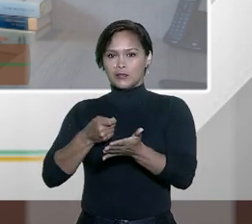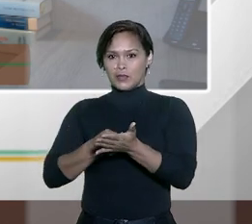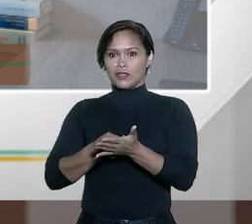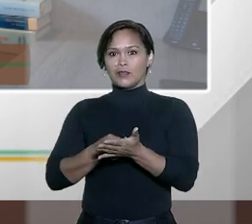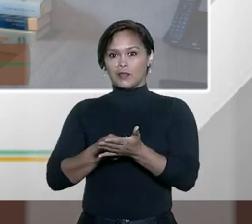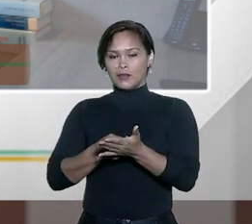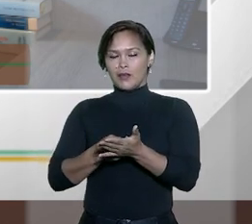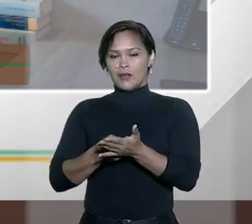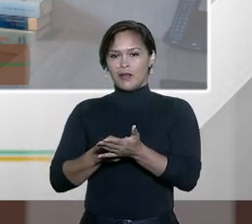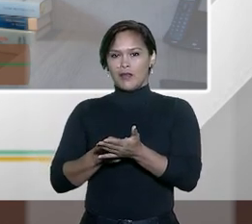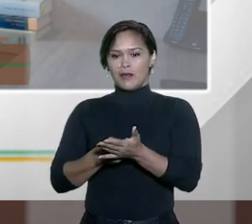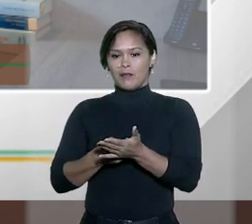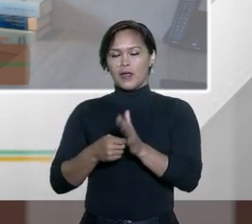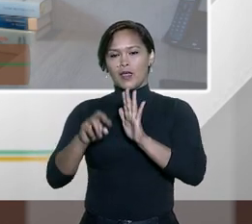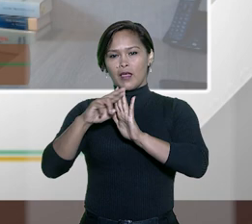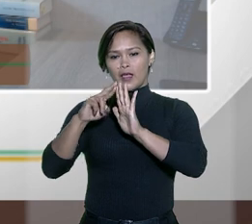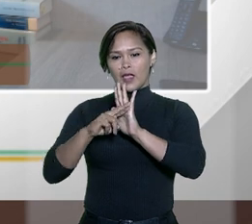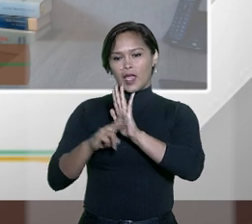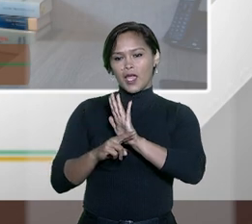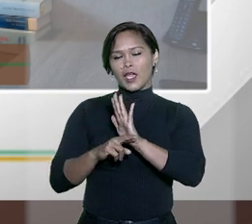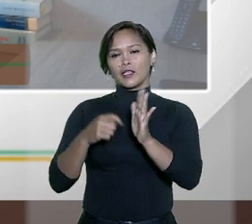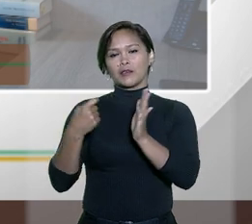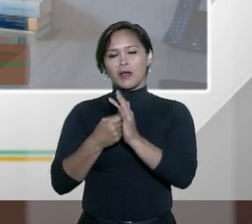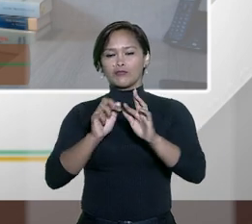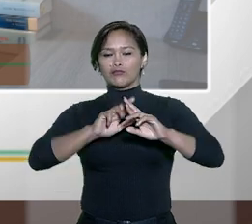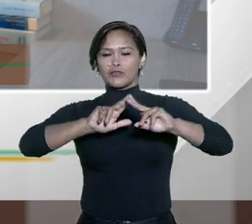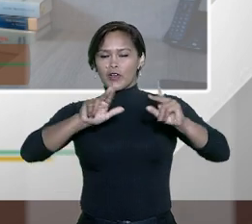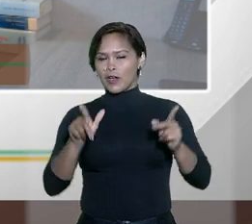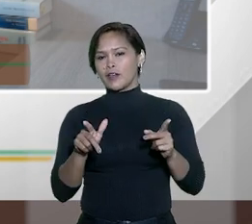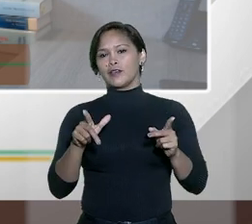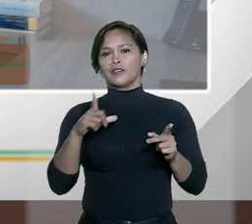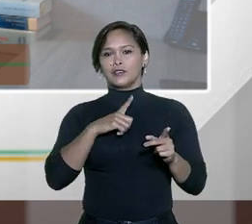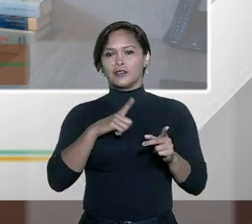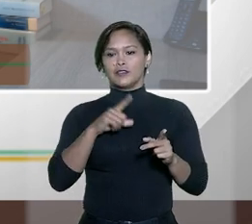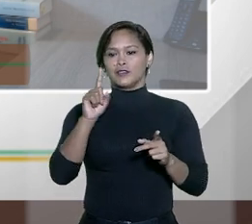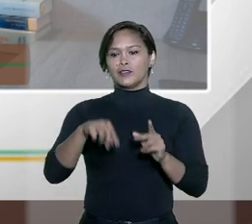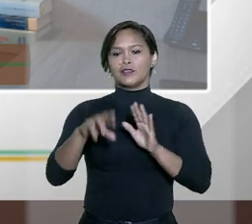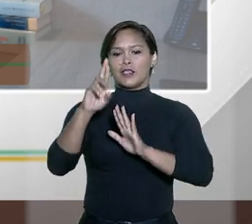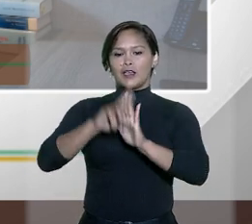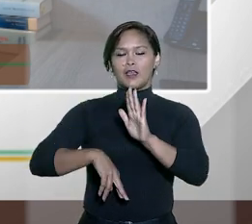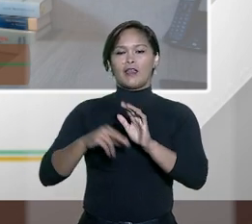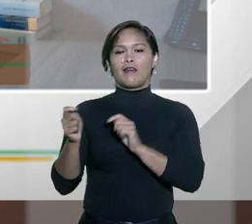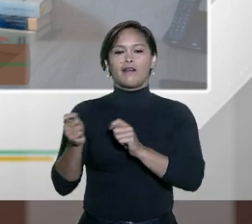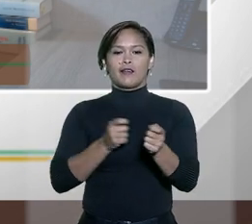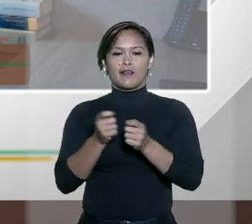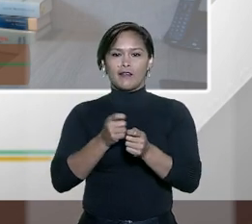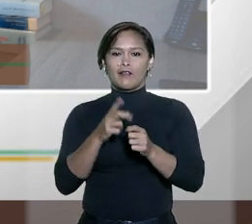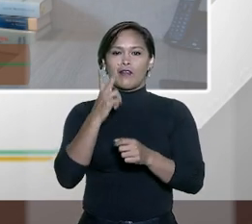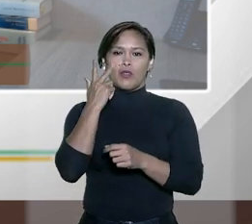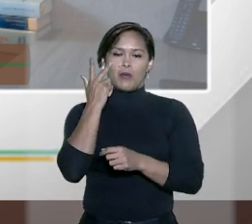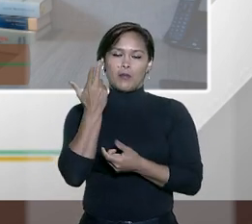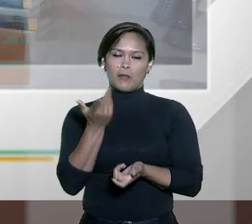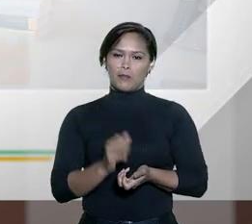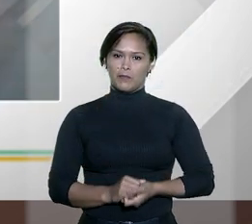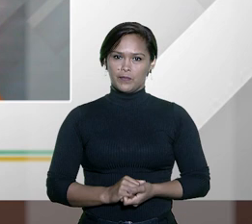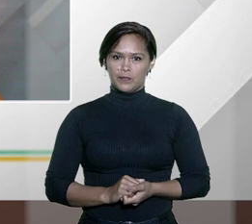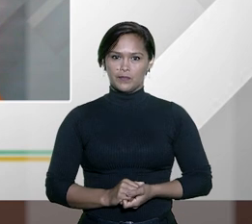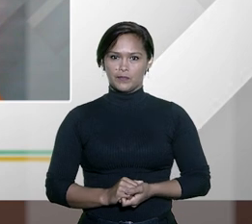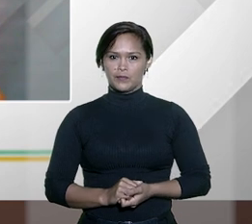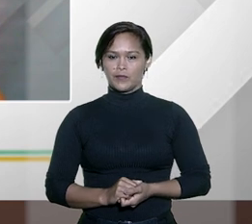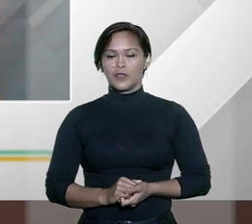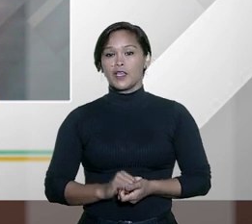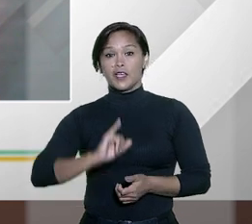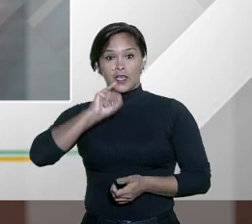pagamento e regras de pagamentos diverso da regra regular, da regra normal, né?